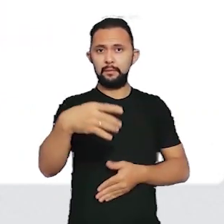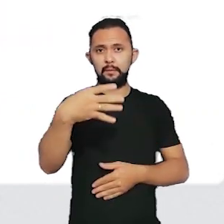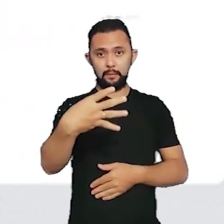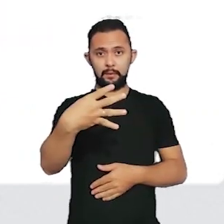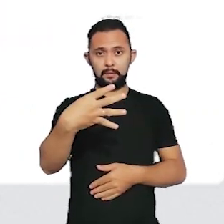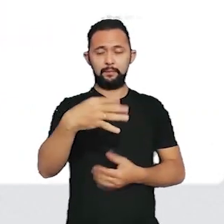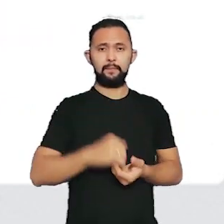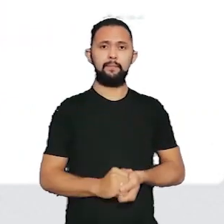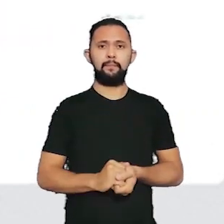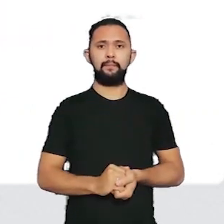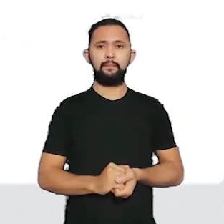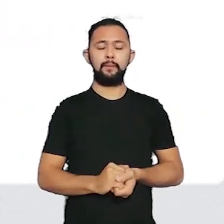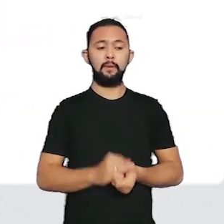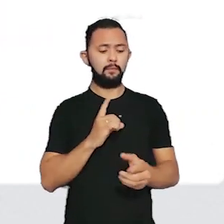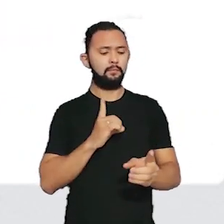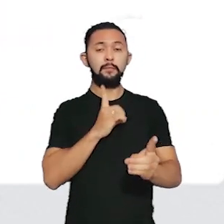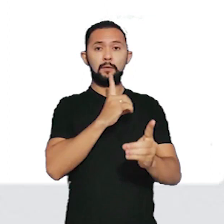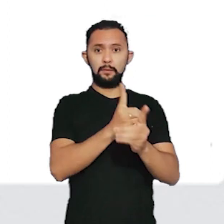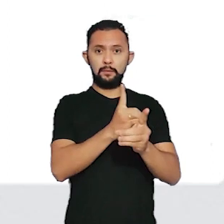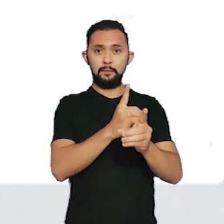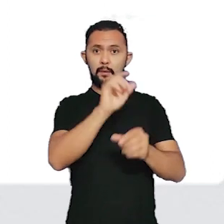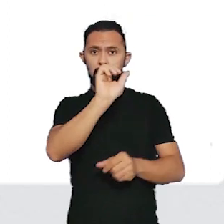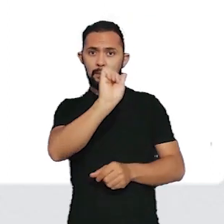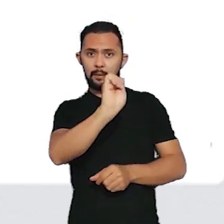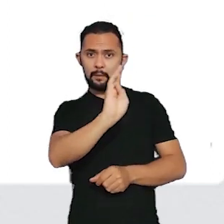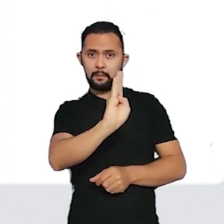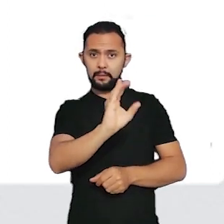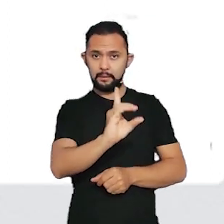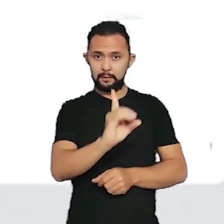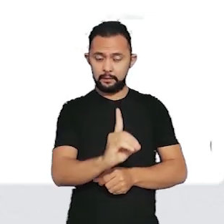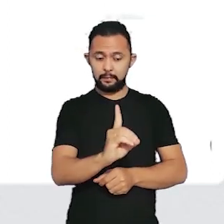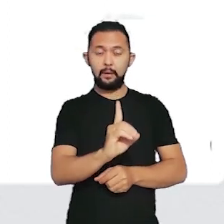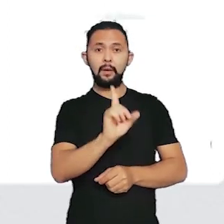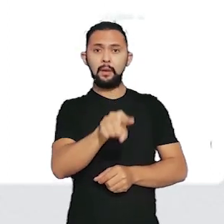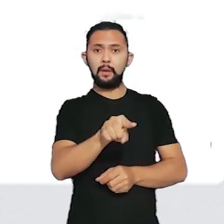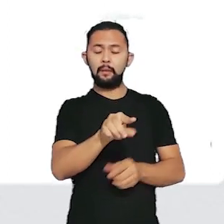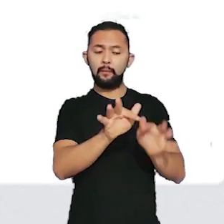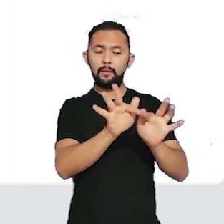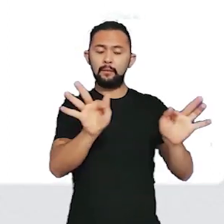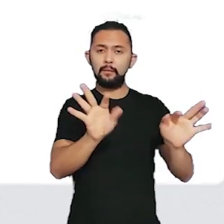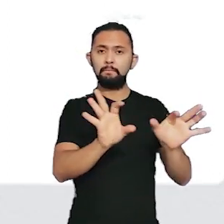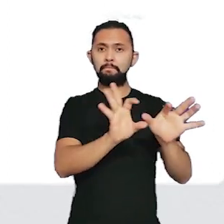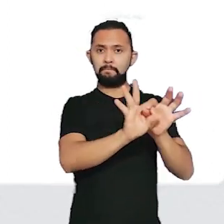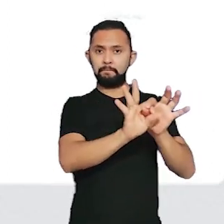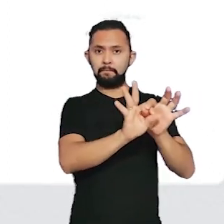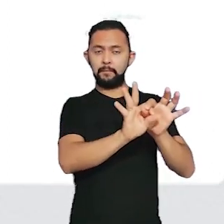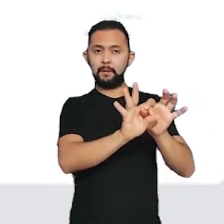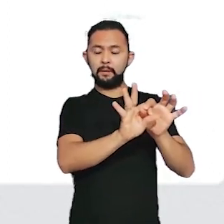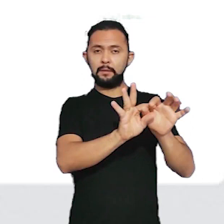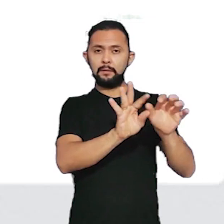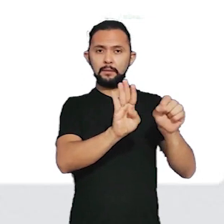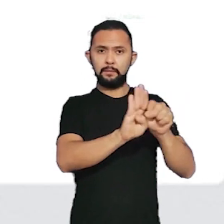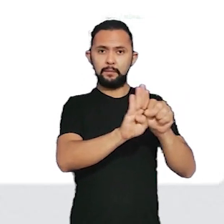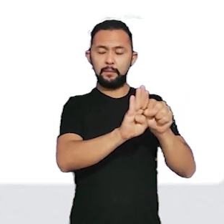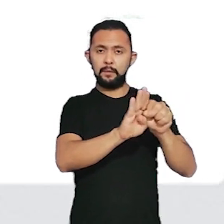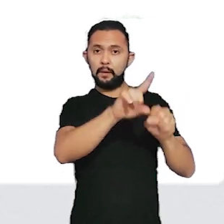4. Identifique a única alternativa, que é uma oração subordinada adjetiva restritiva,